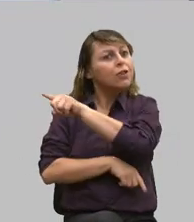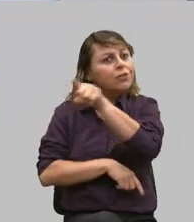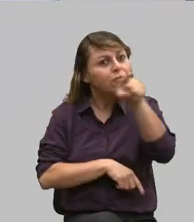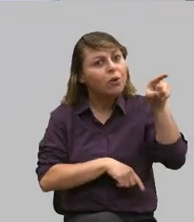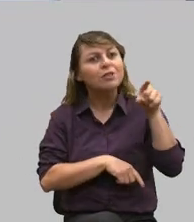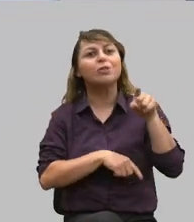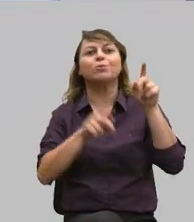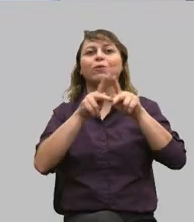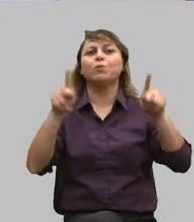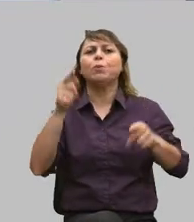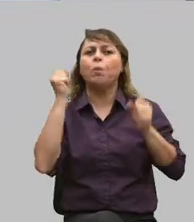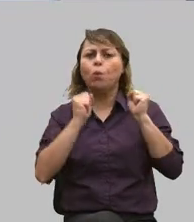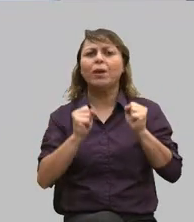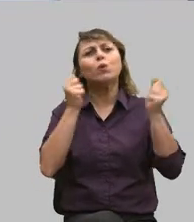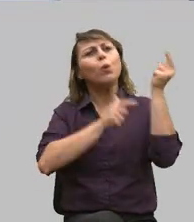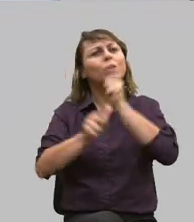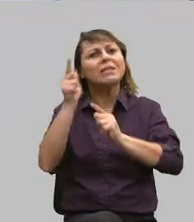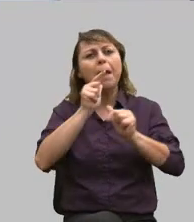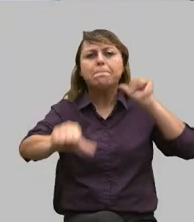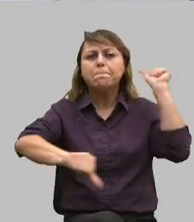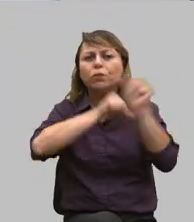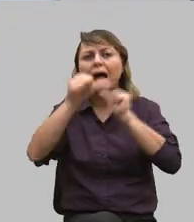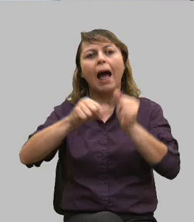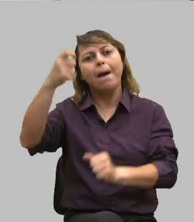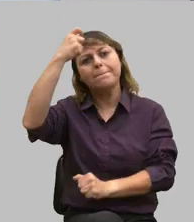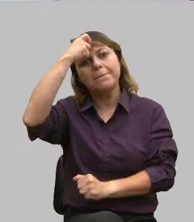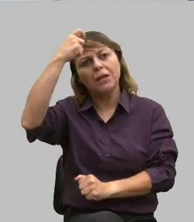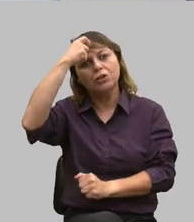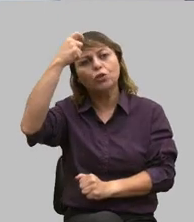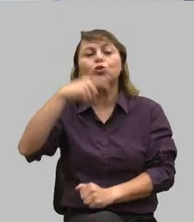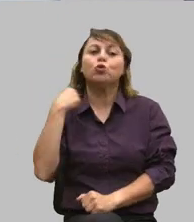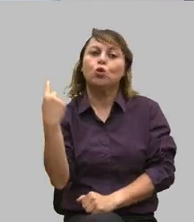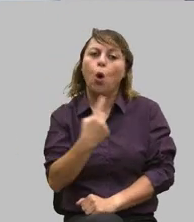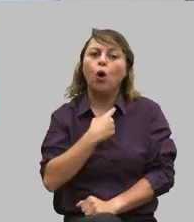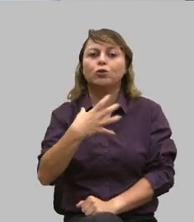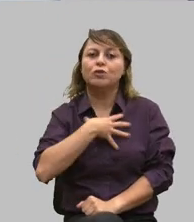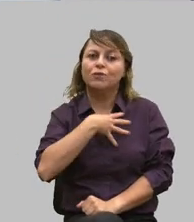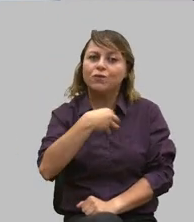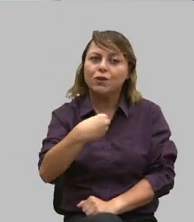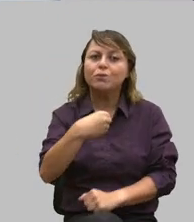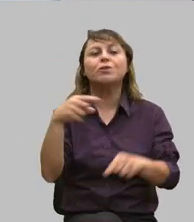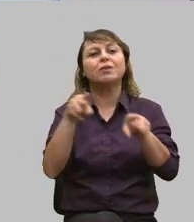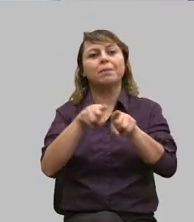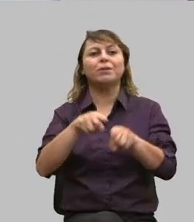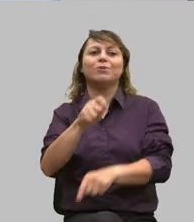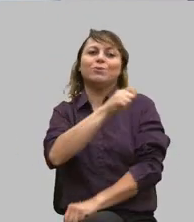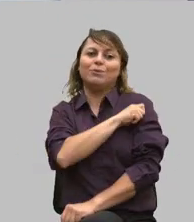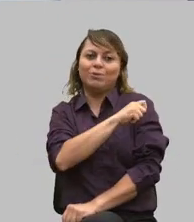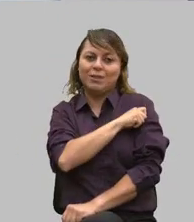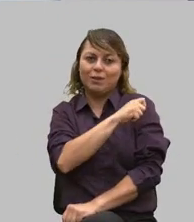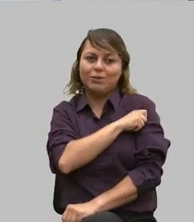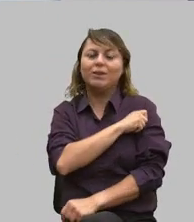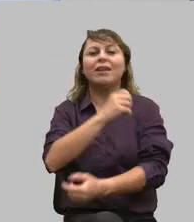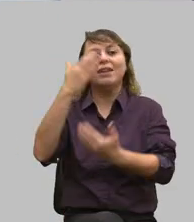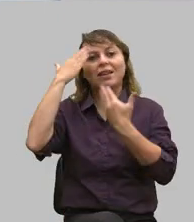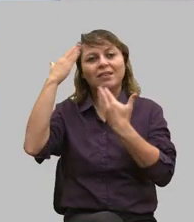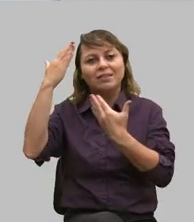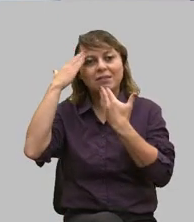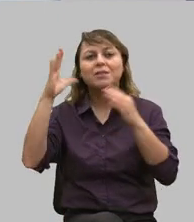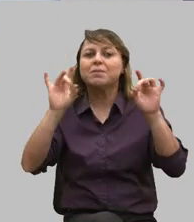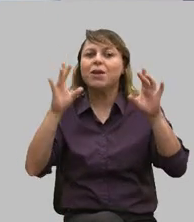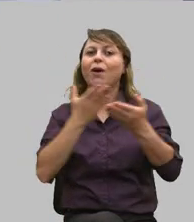podemos conseguir mudar a mente dos nossos filhos né dos nossos alunos então eu quero meu agradecimento especial a